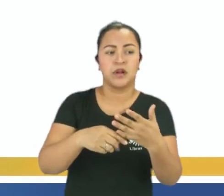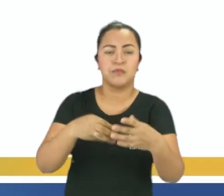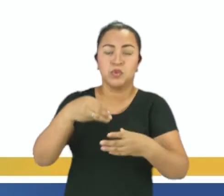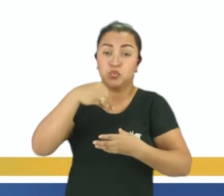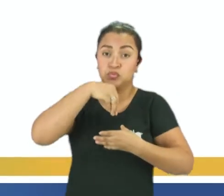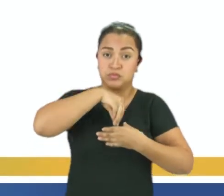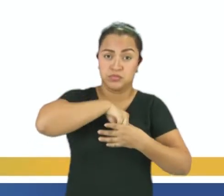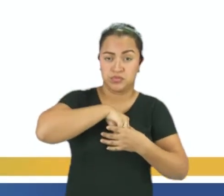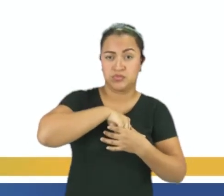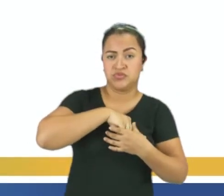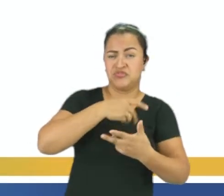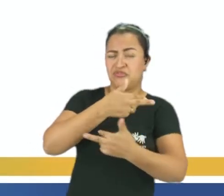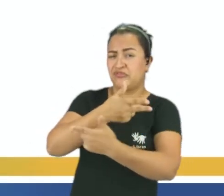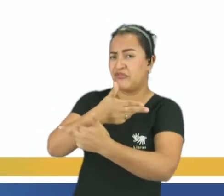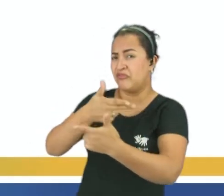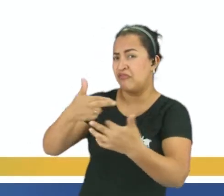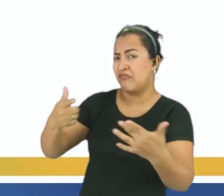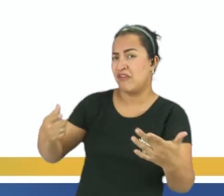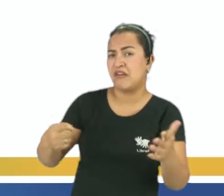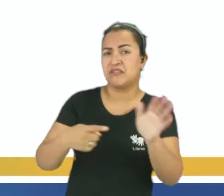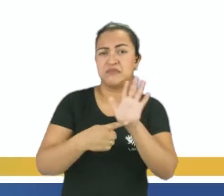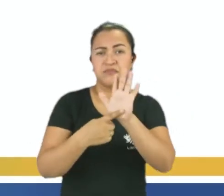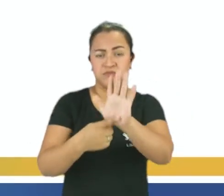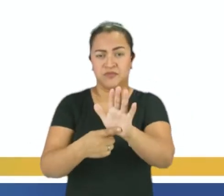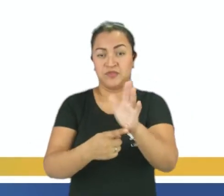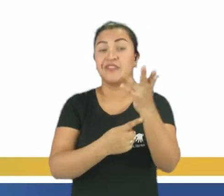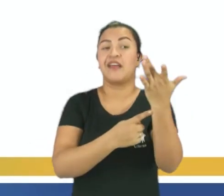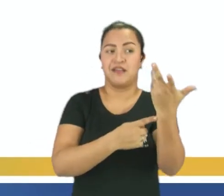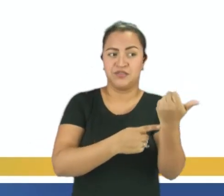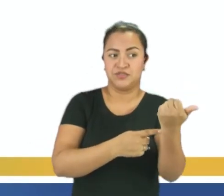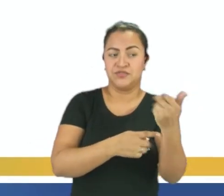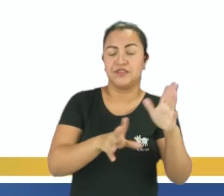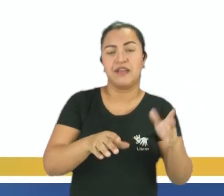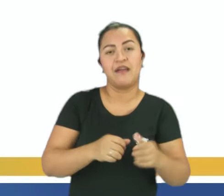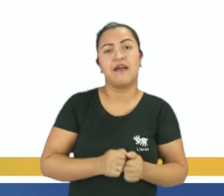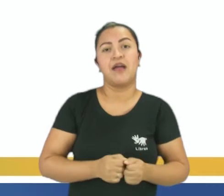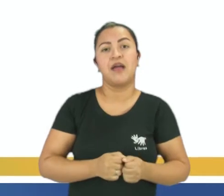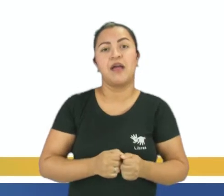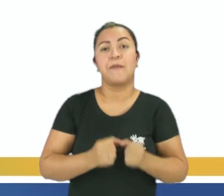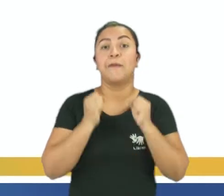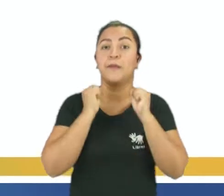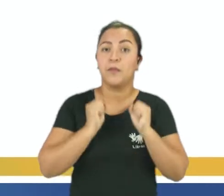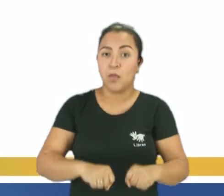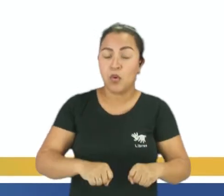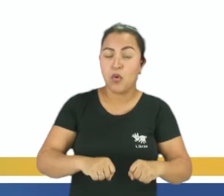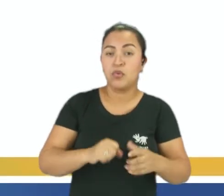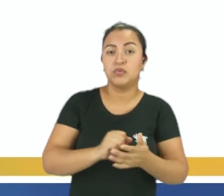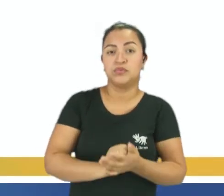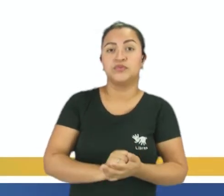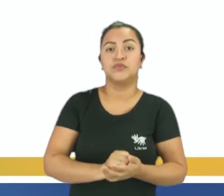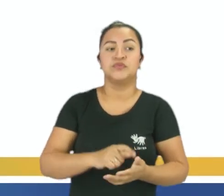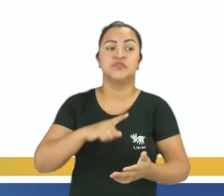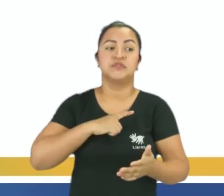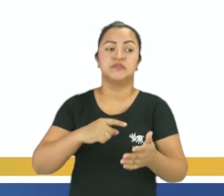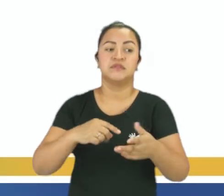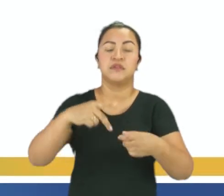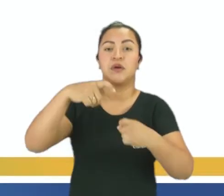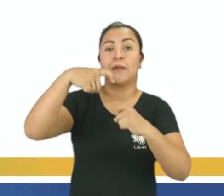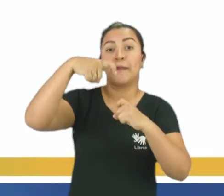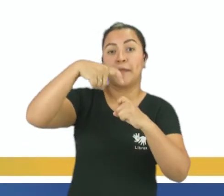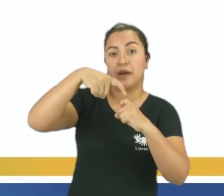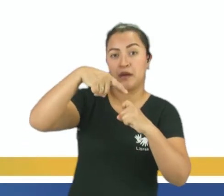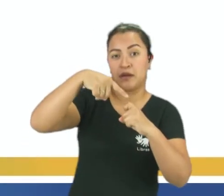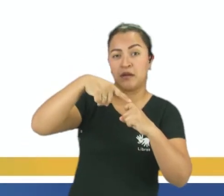nas mais variadas manifestações artísticas, é possível estabelecer parâmetros que nos ajudem